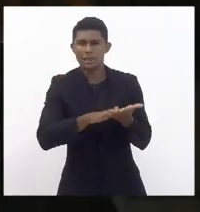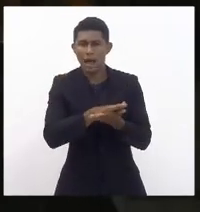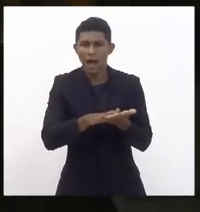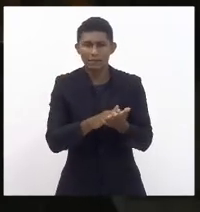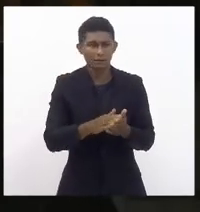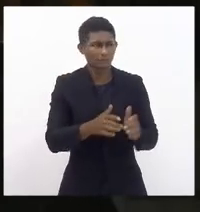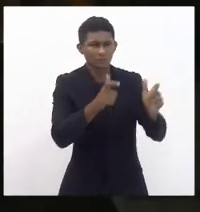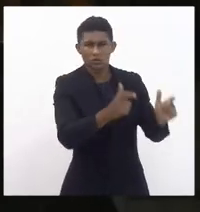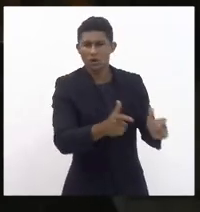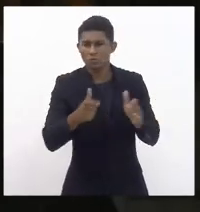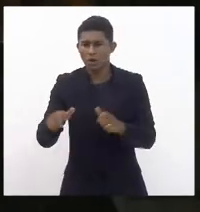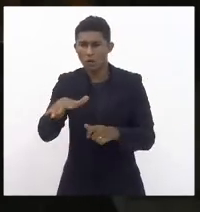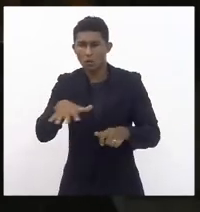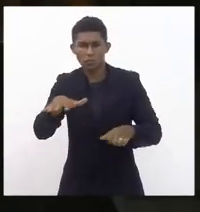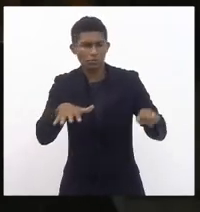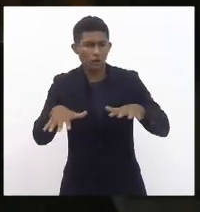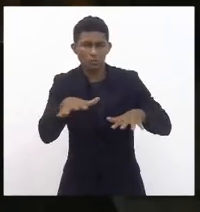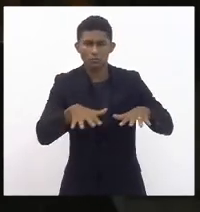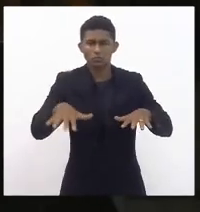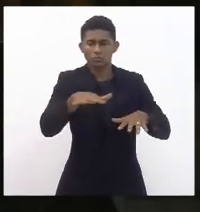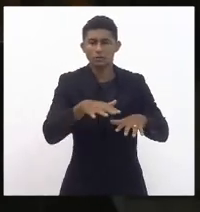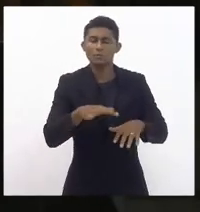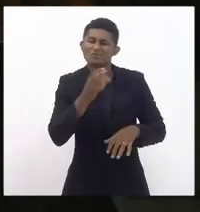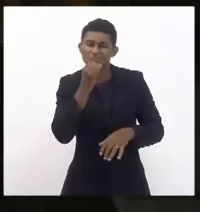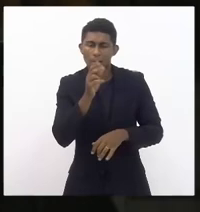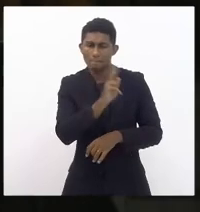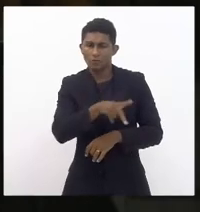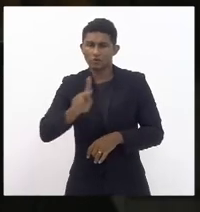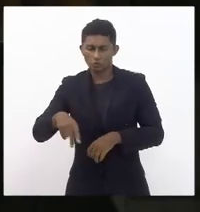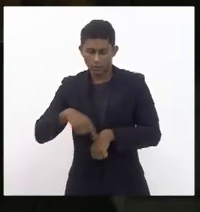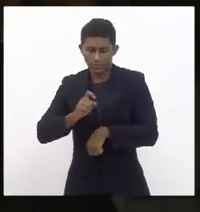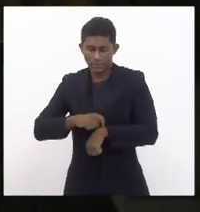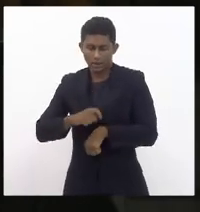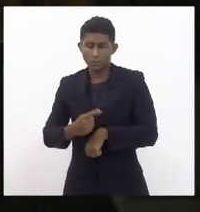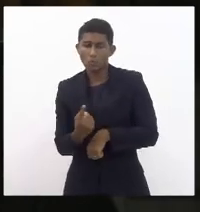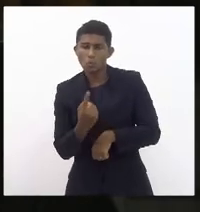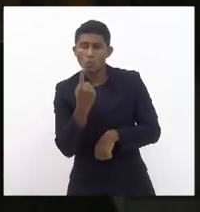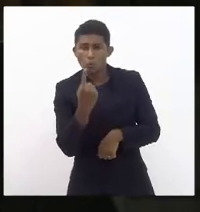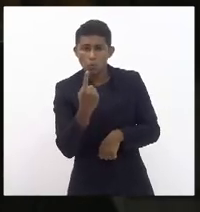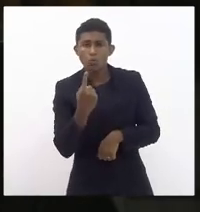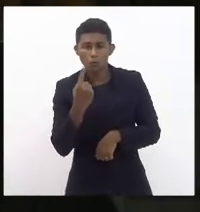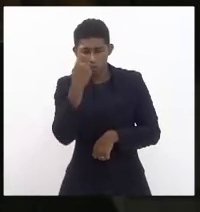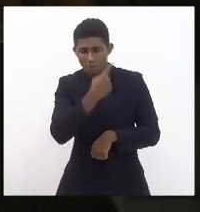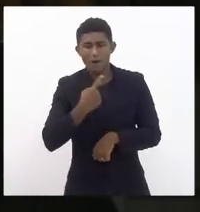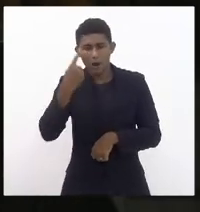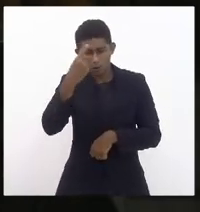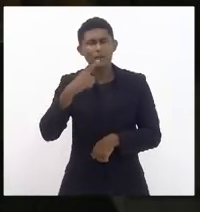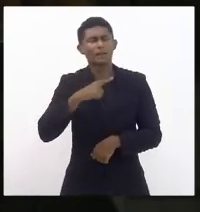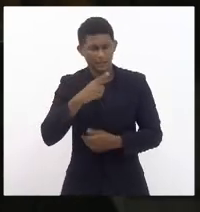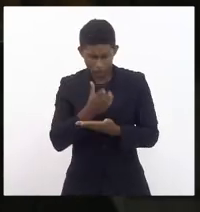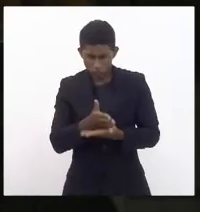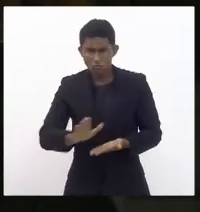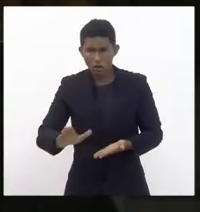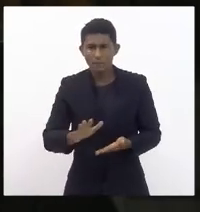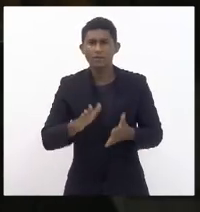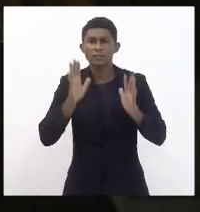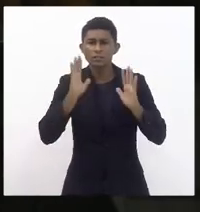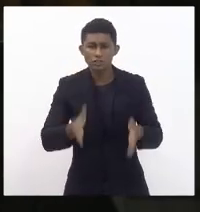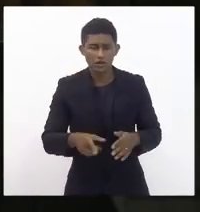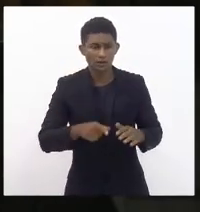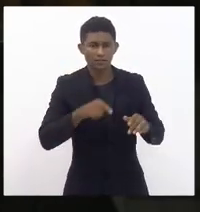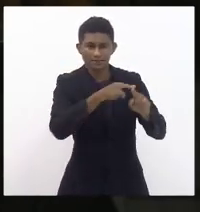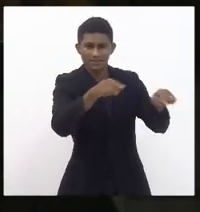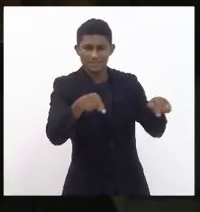regionais onde professores com um tempo sobrando que já tem a carga horária de mais de dois terços de aula em sala de